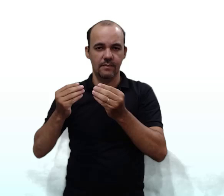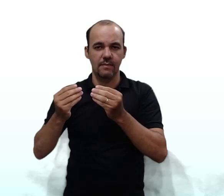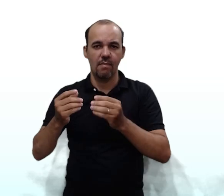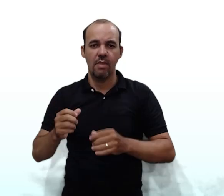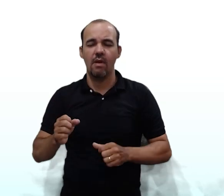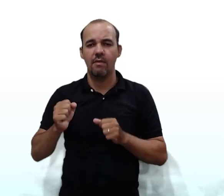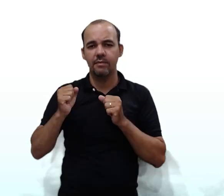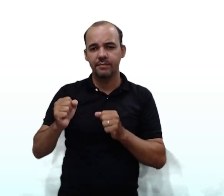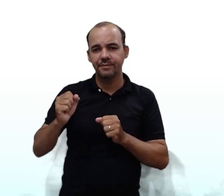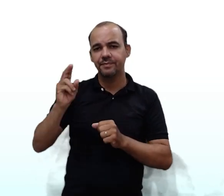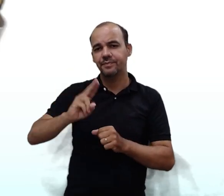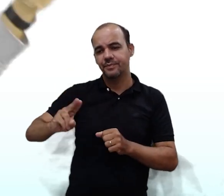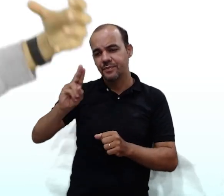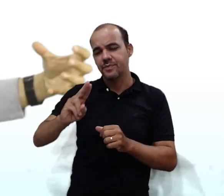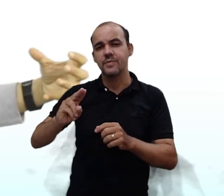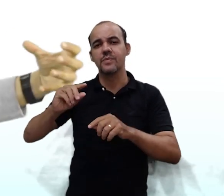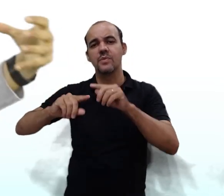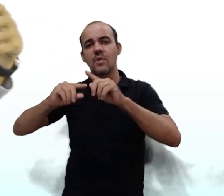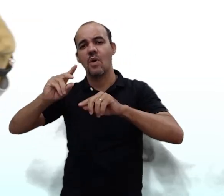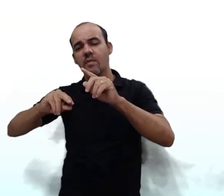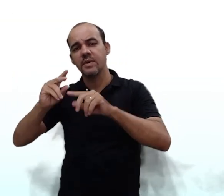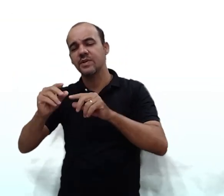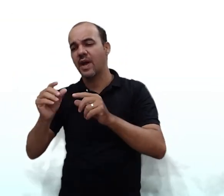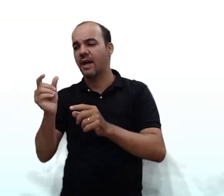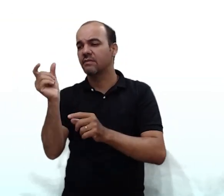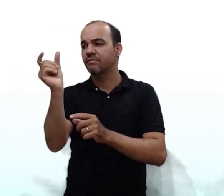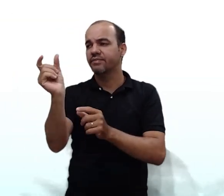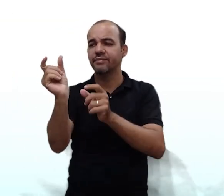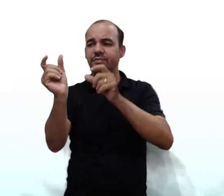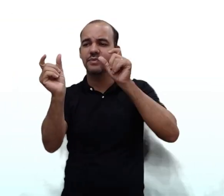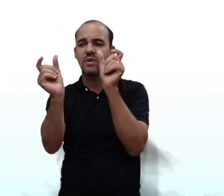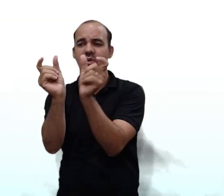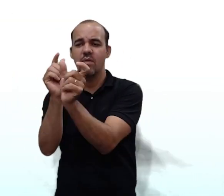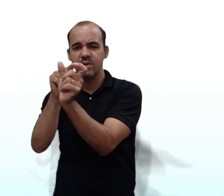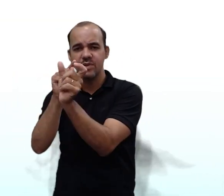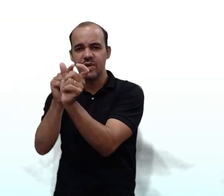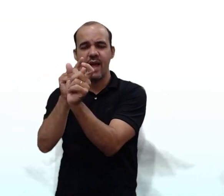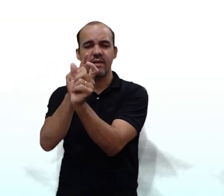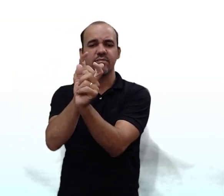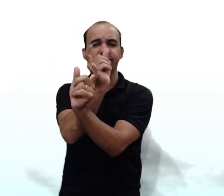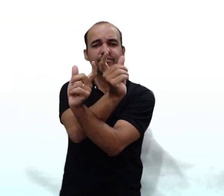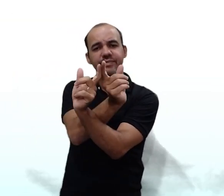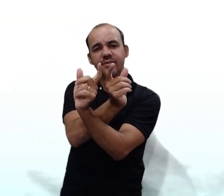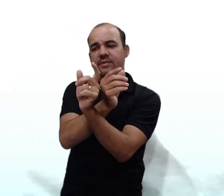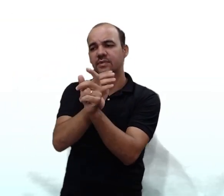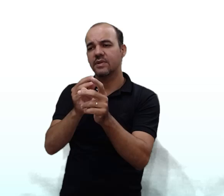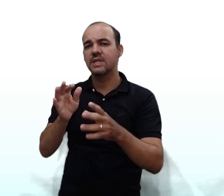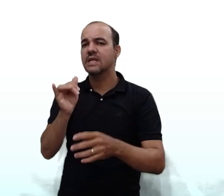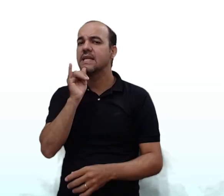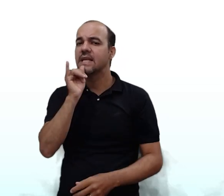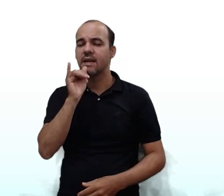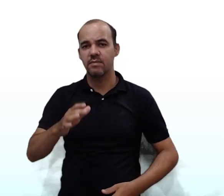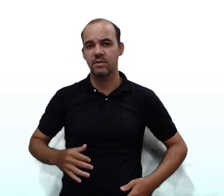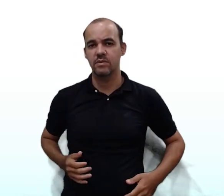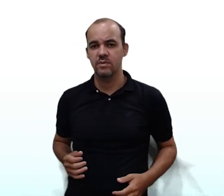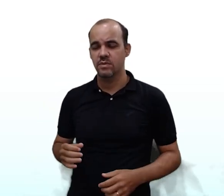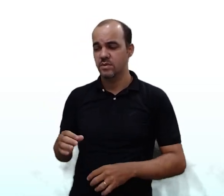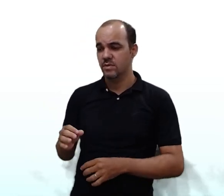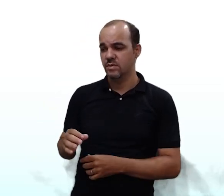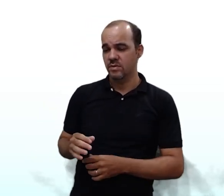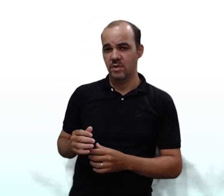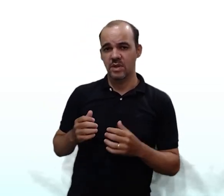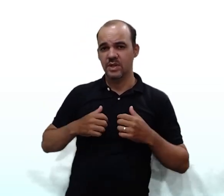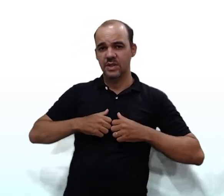o objeto ali no meio do verbo e da tua partícula. Como, por exemplo, take off your coat. Take